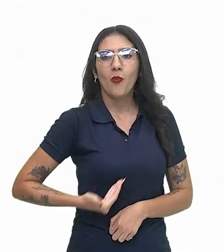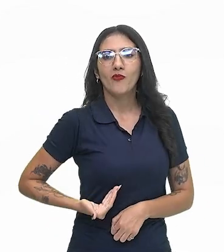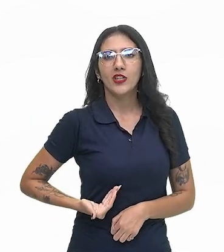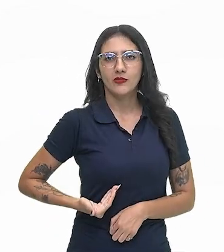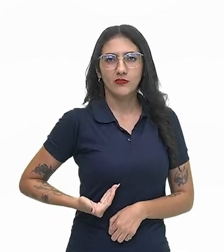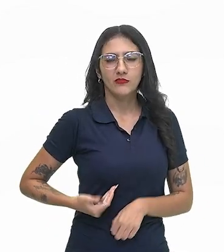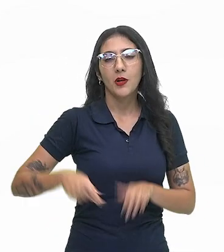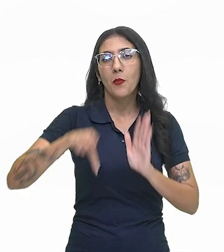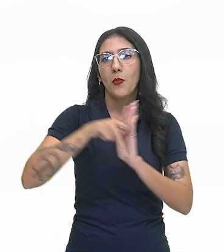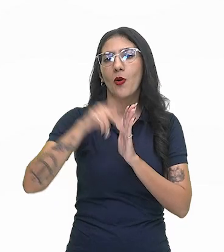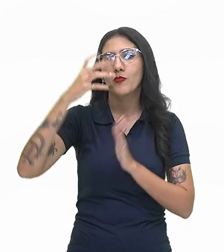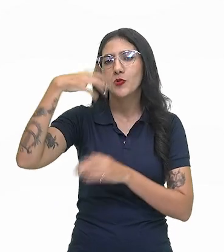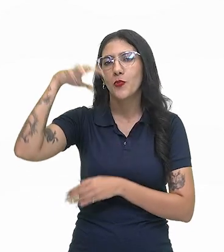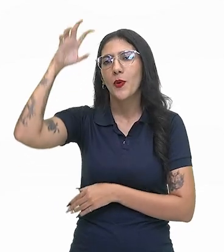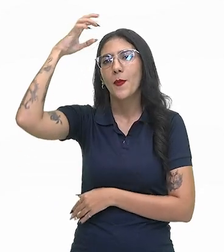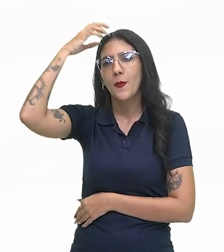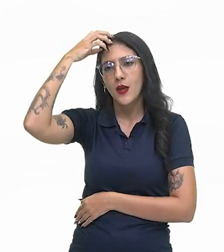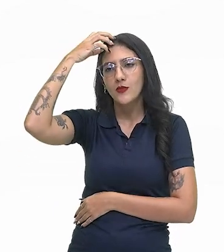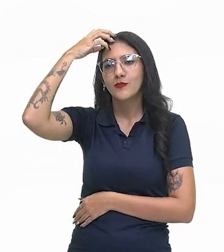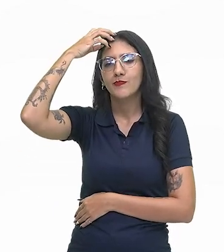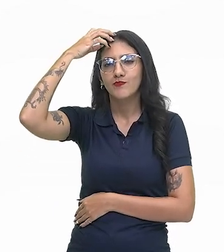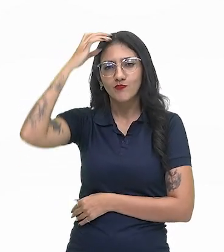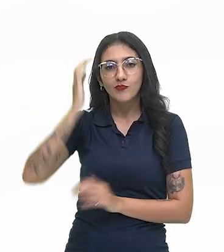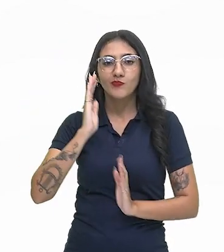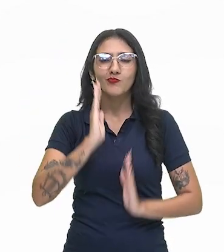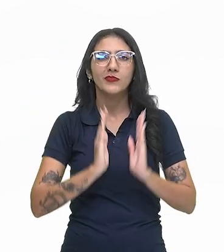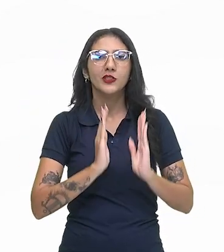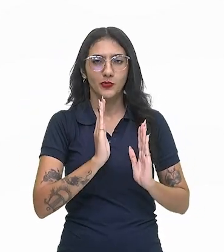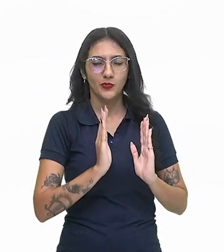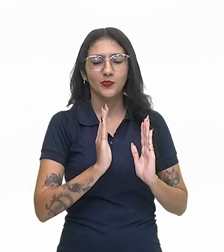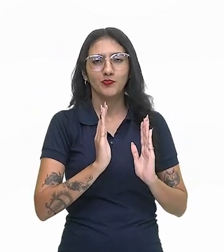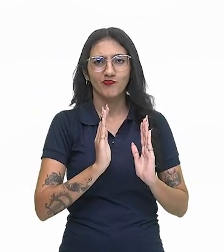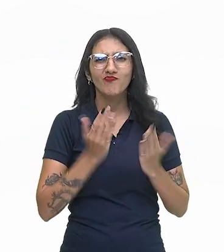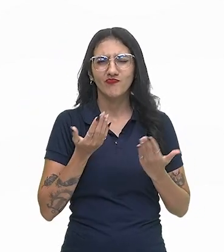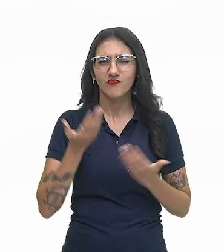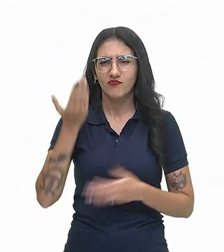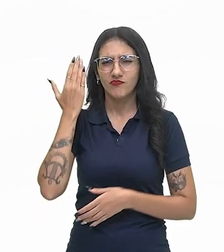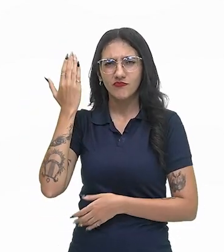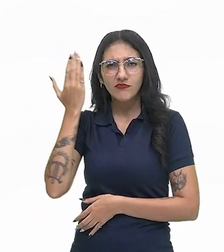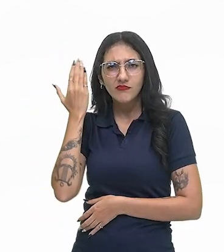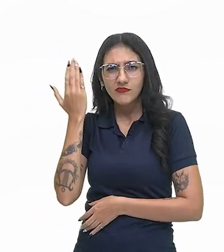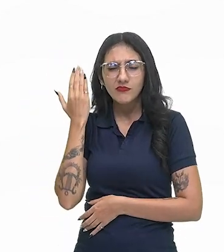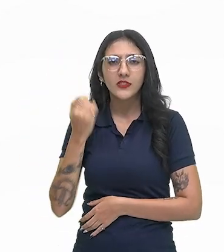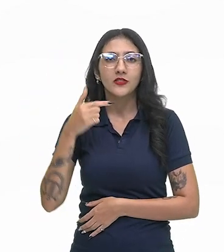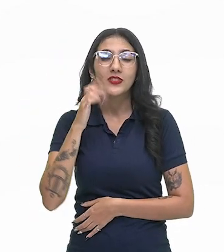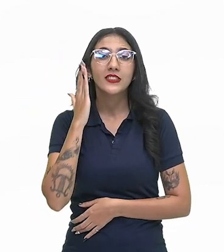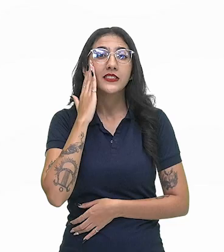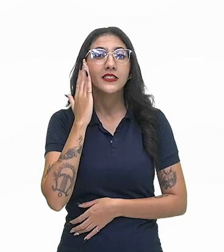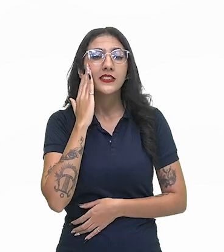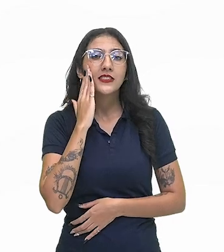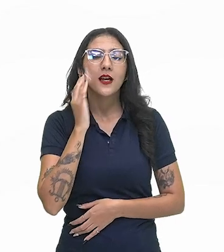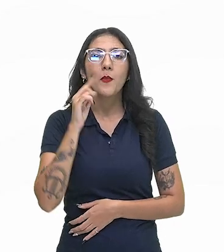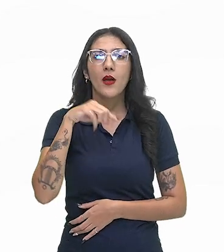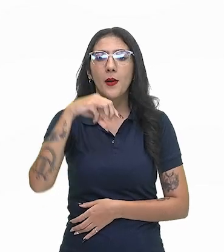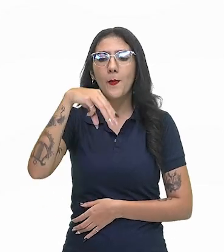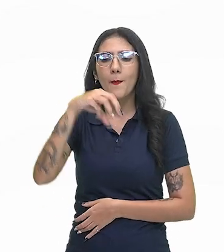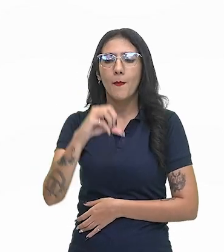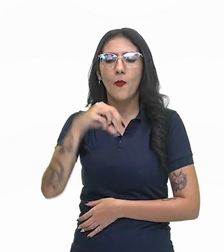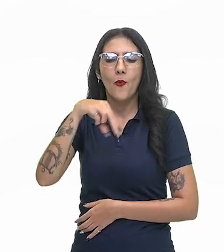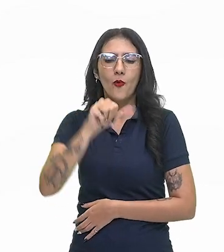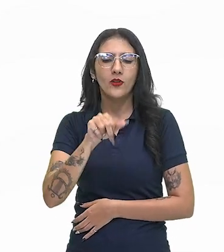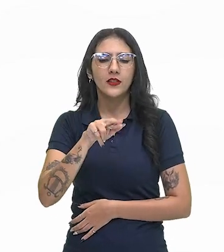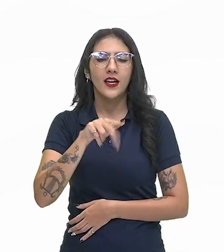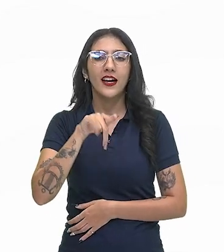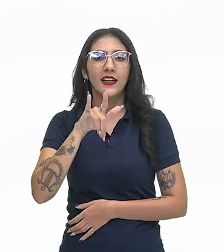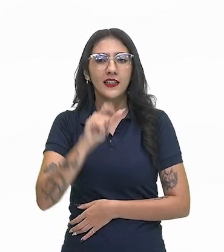Império e o regime monárquico em vigor. Naquela época, era uma monarquia, era um rei